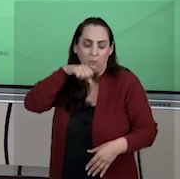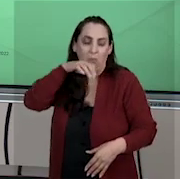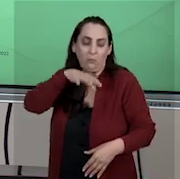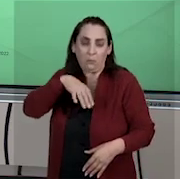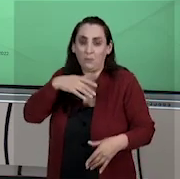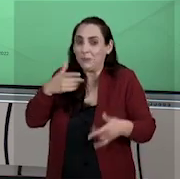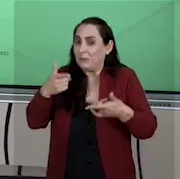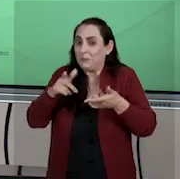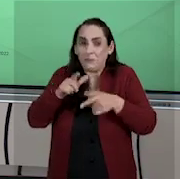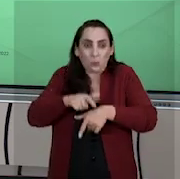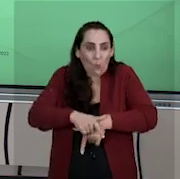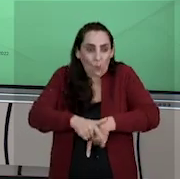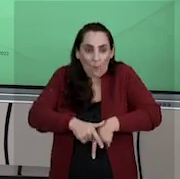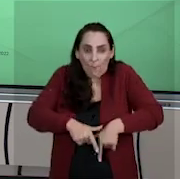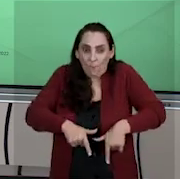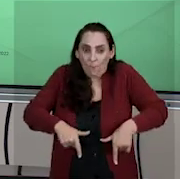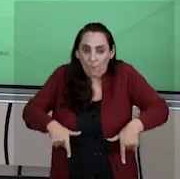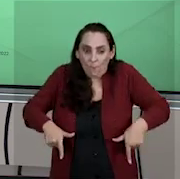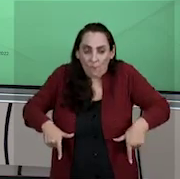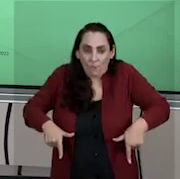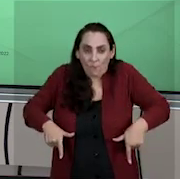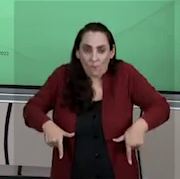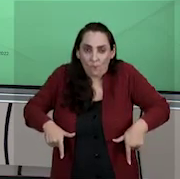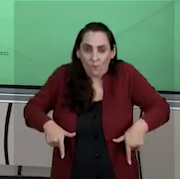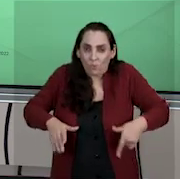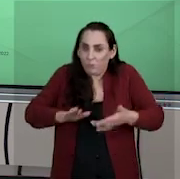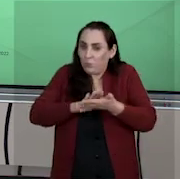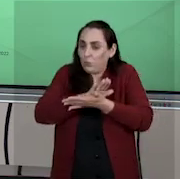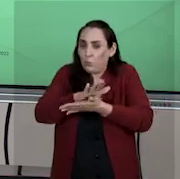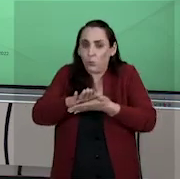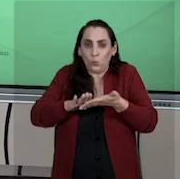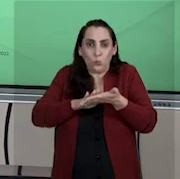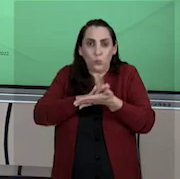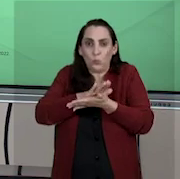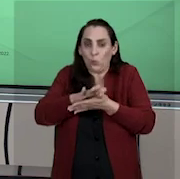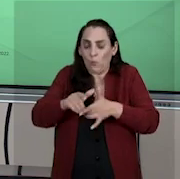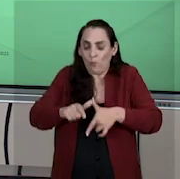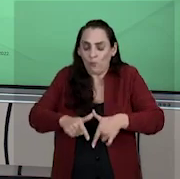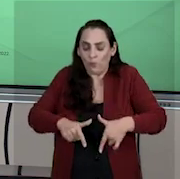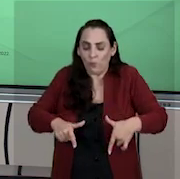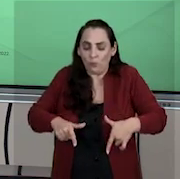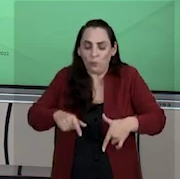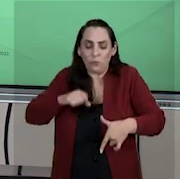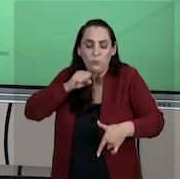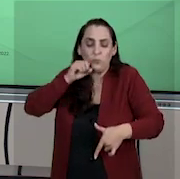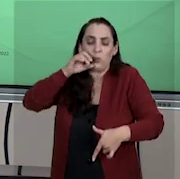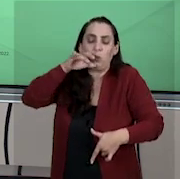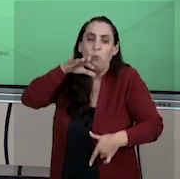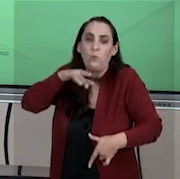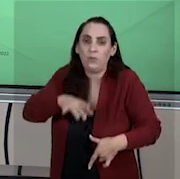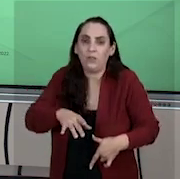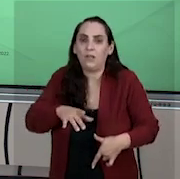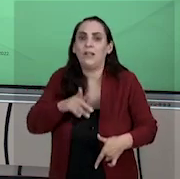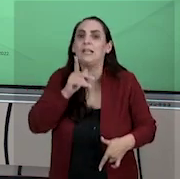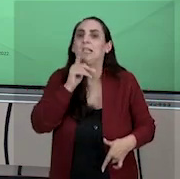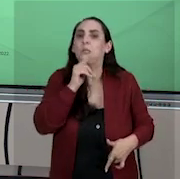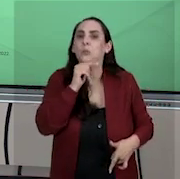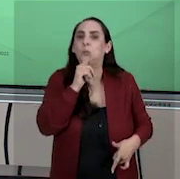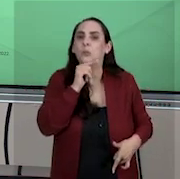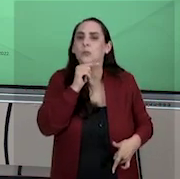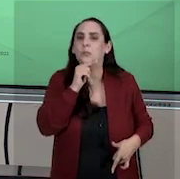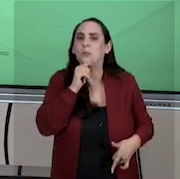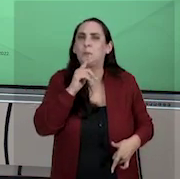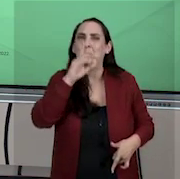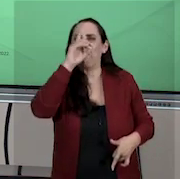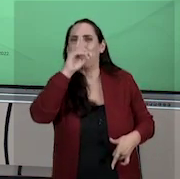para poder vomitar, não tem mais nada dentro do seu estômago, e aí às vezes você vomita um líquido amarelado, esverdeado,